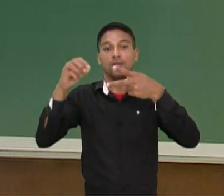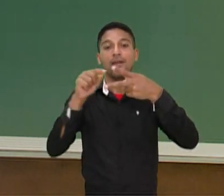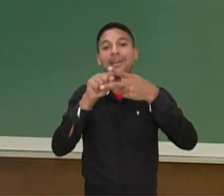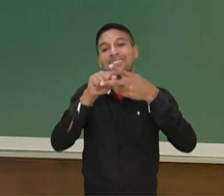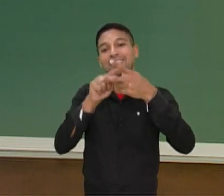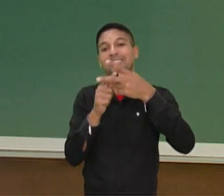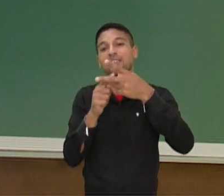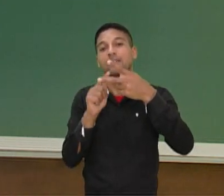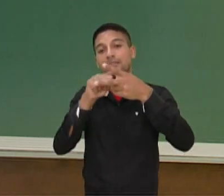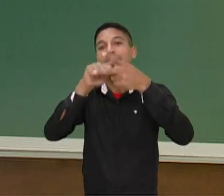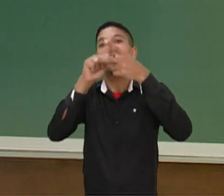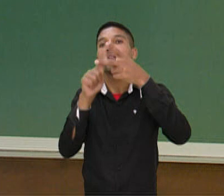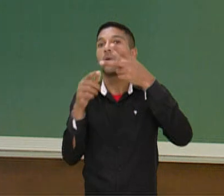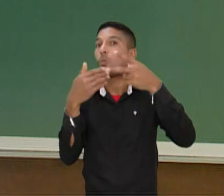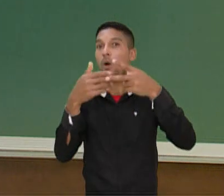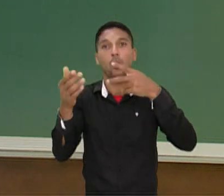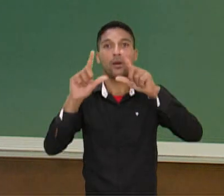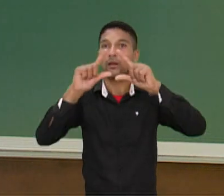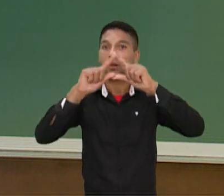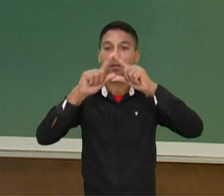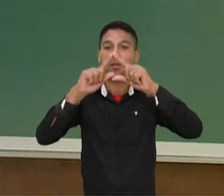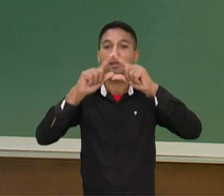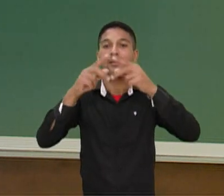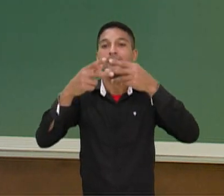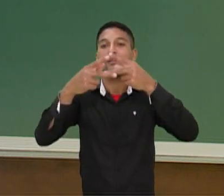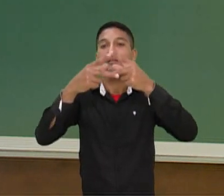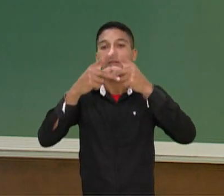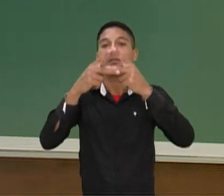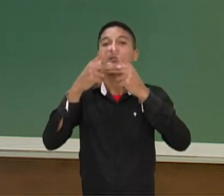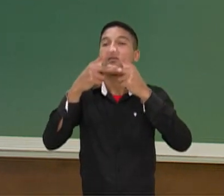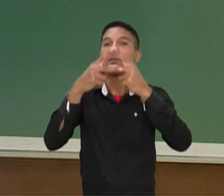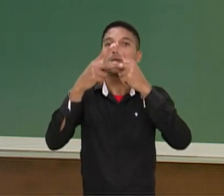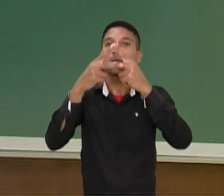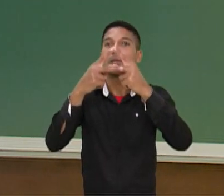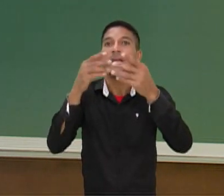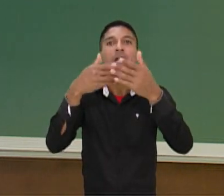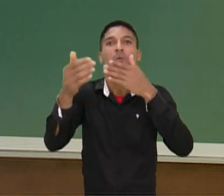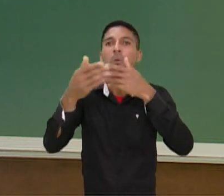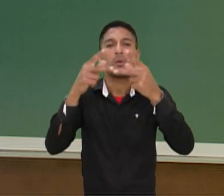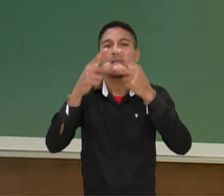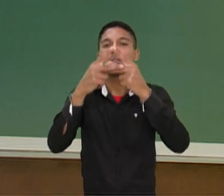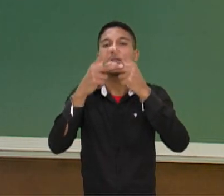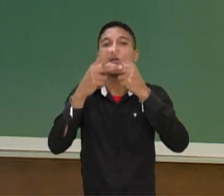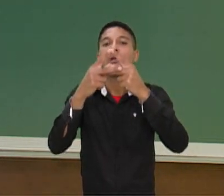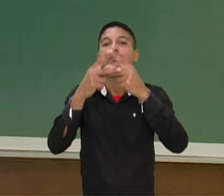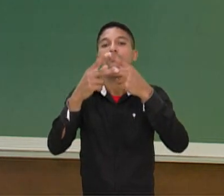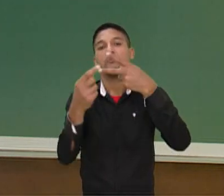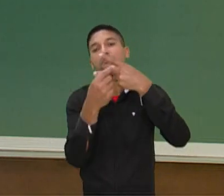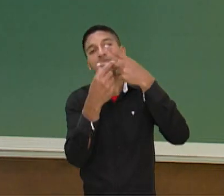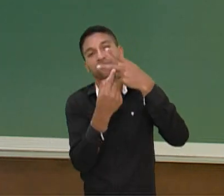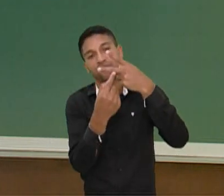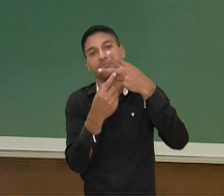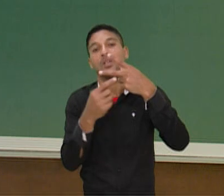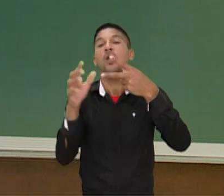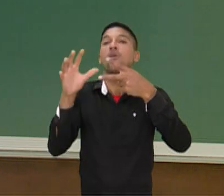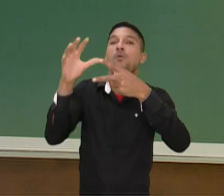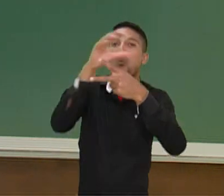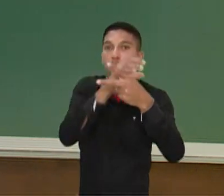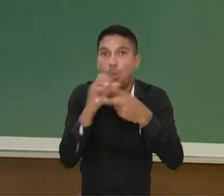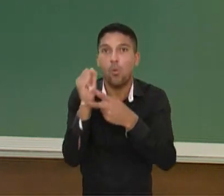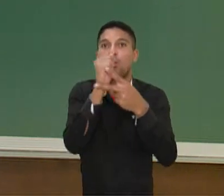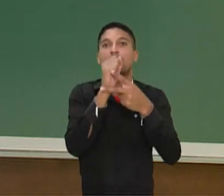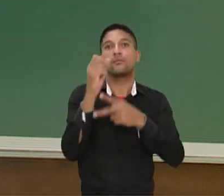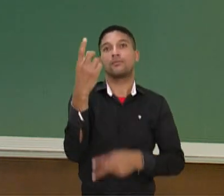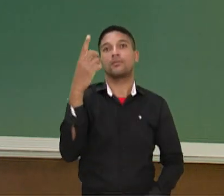180 graus, de qualquer. Você já fez aquele desenho? Você faz um triângulo num papel, marca os ângulos assim, ó,